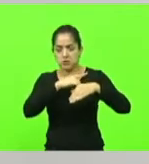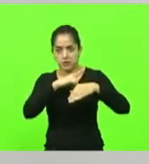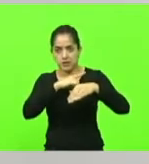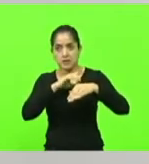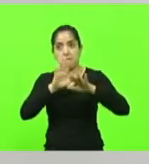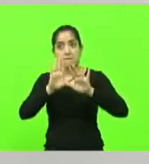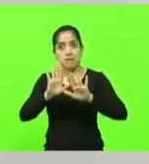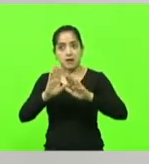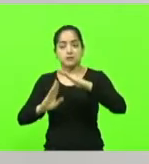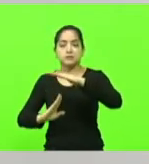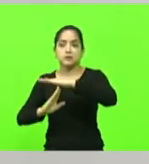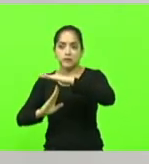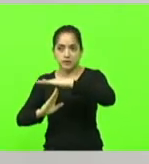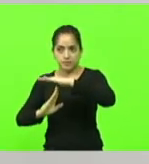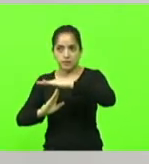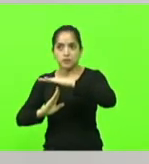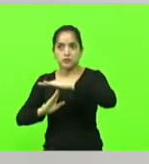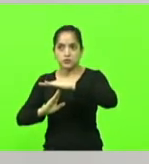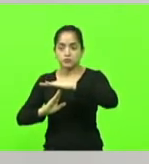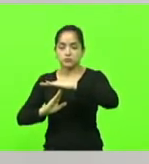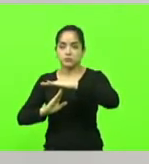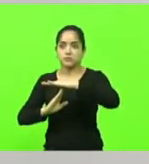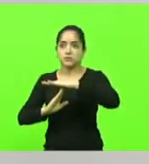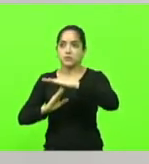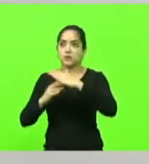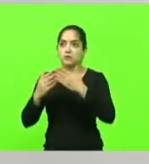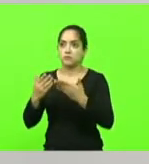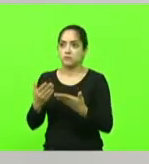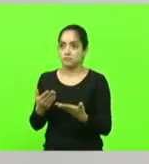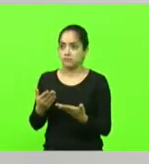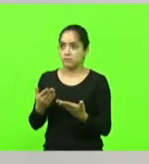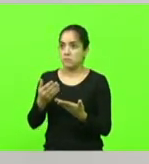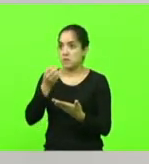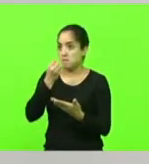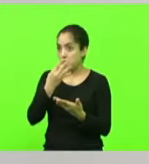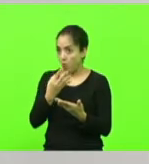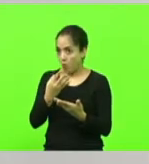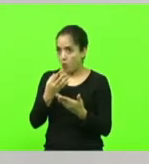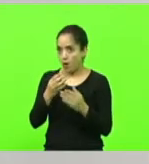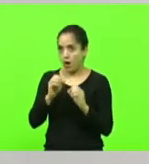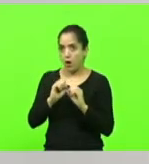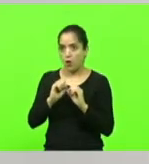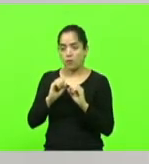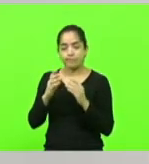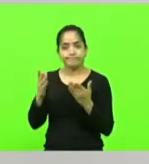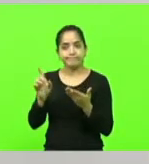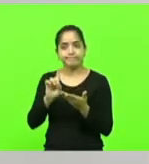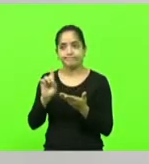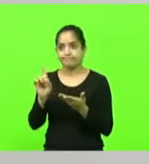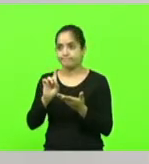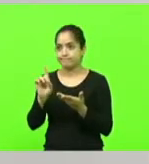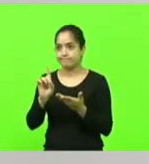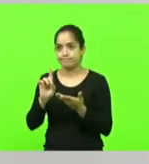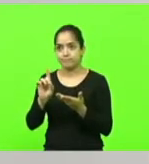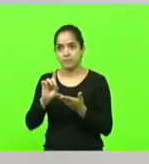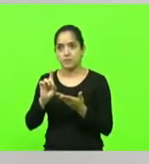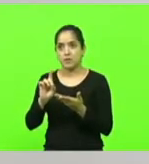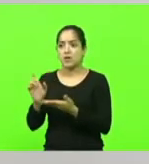mas a situação não é boa. Nós tivemos